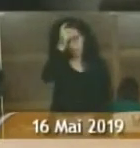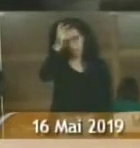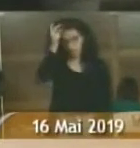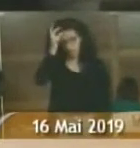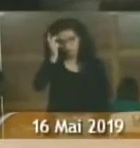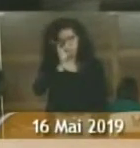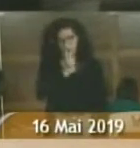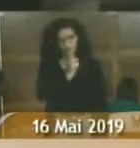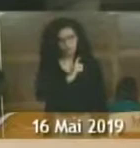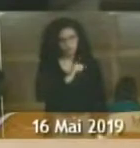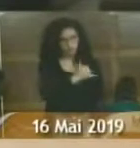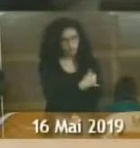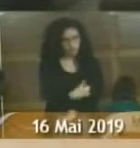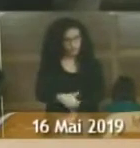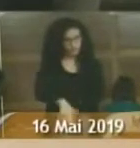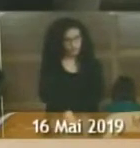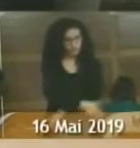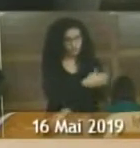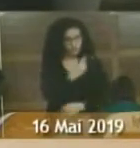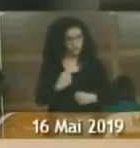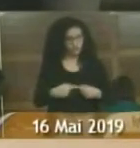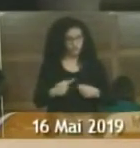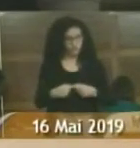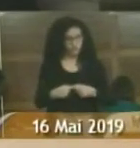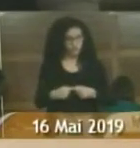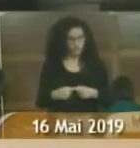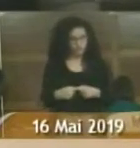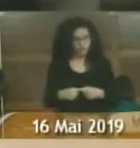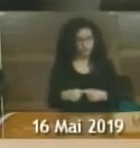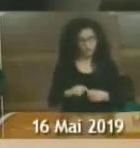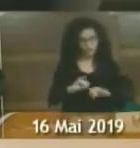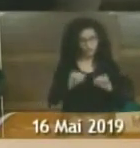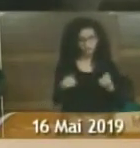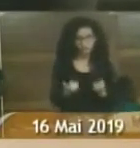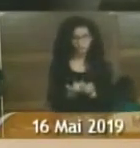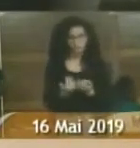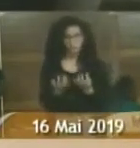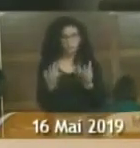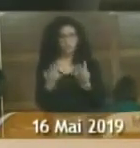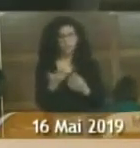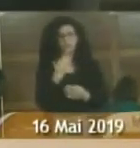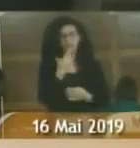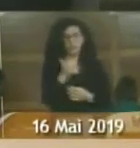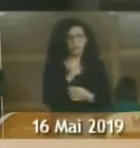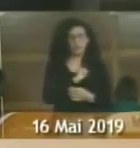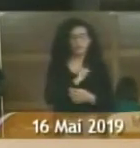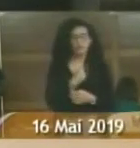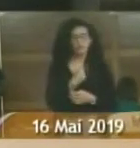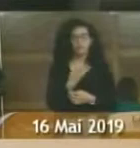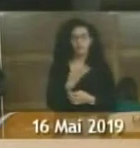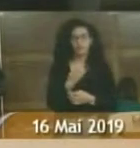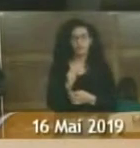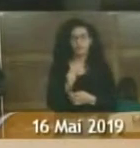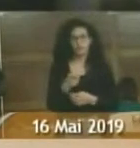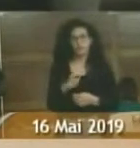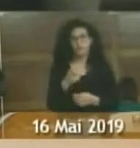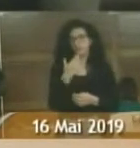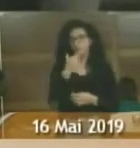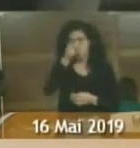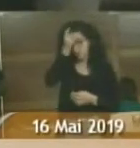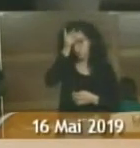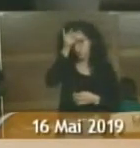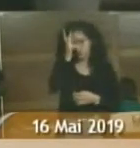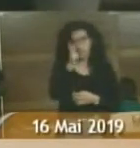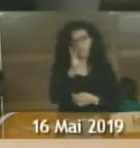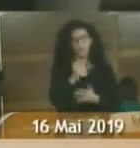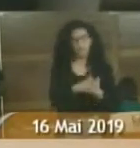recapeamento asfáltico da rua Marquês de Barbacena, no bairro Jacuacanga. Indicação número 1485, indicando ao prefeito municipal